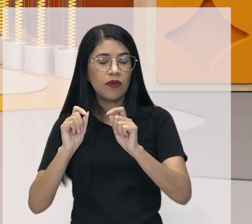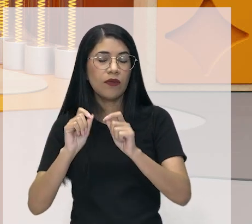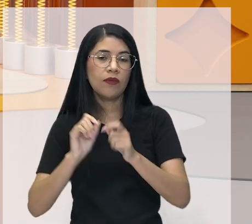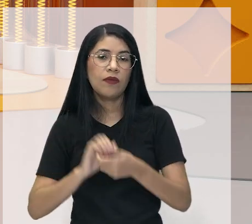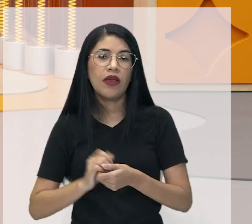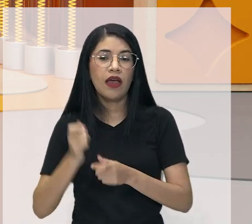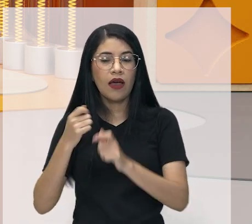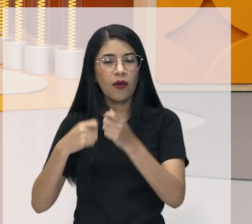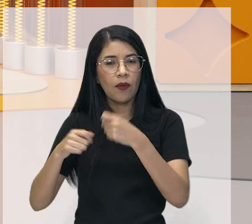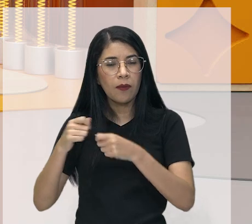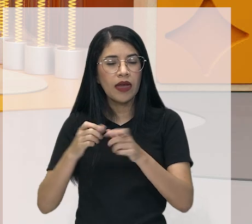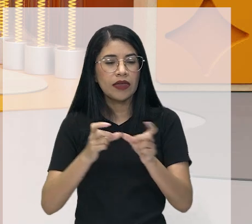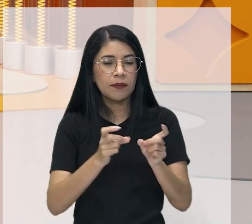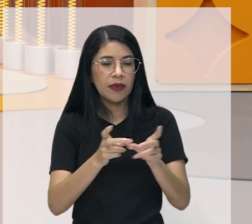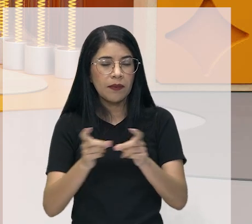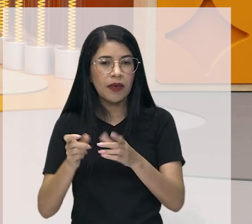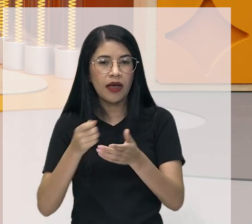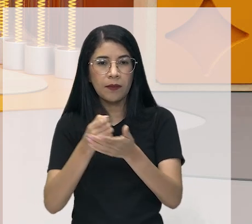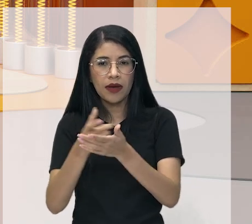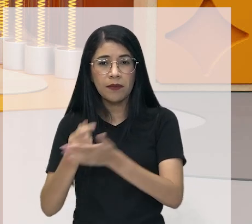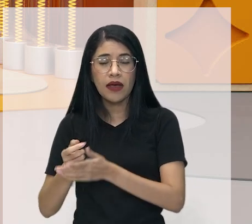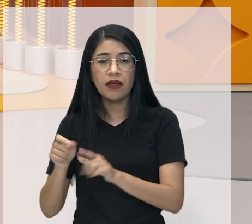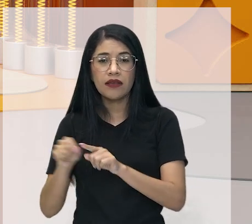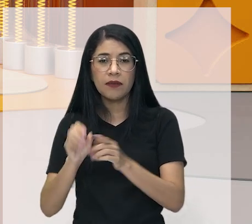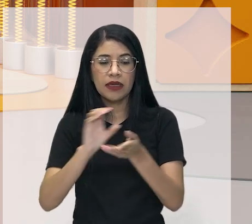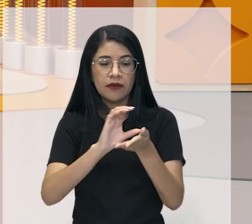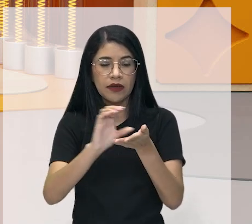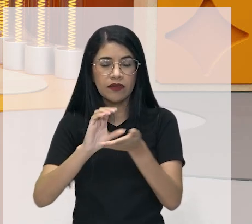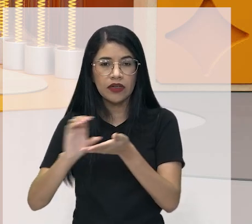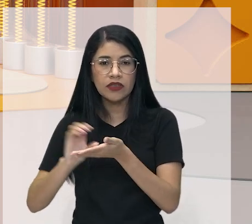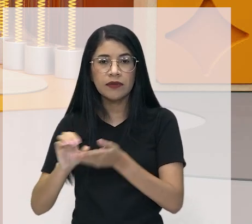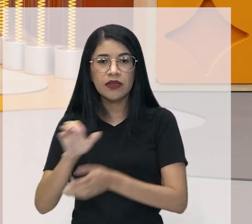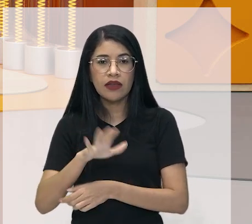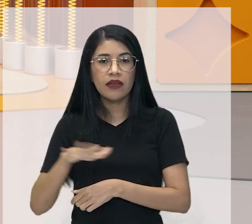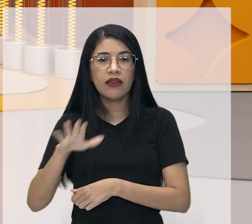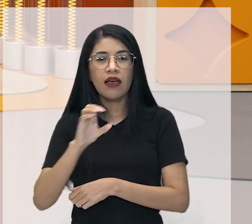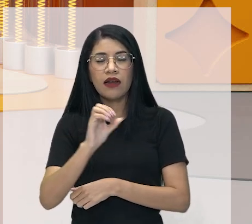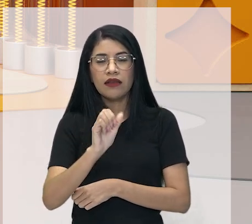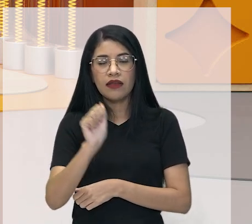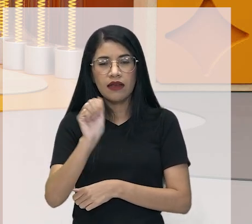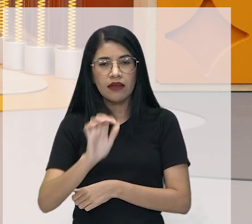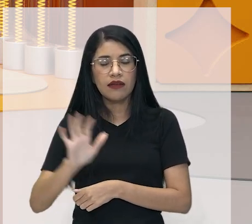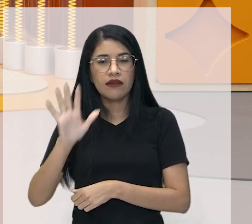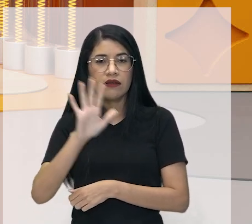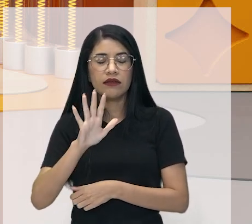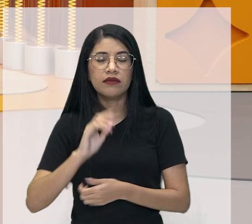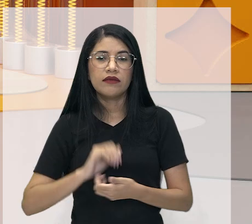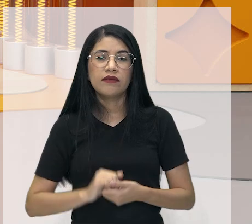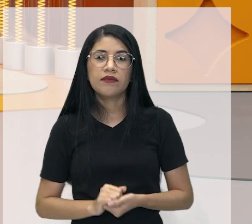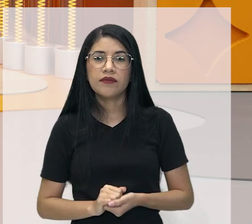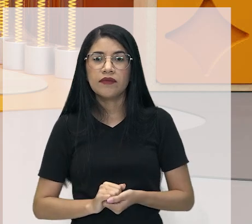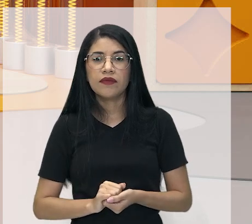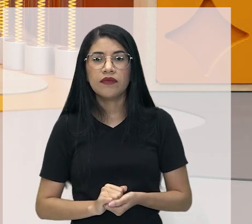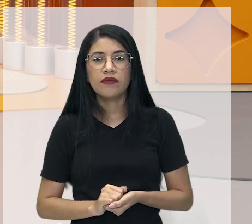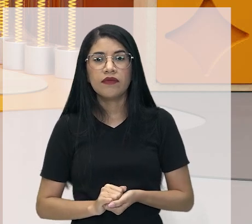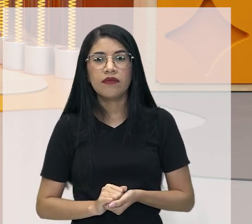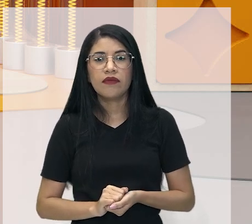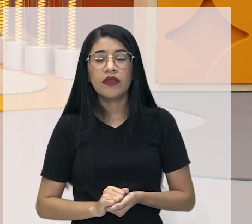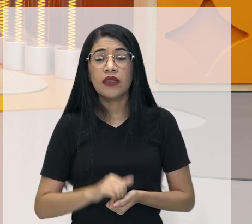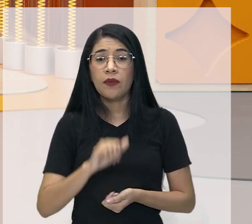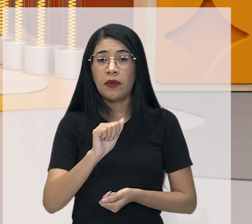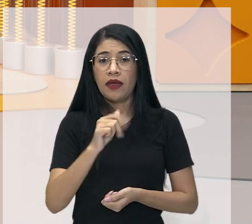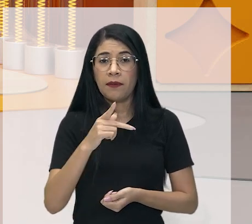cooperação e comércio e investimento na região, né? Cooperação no comércio. E aí a APEC é